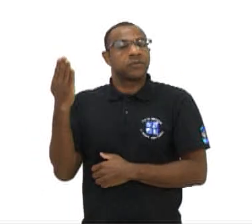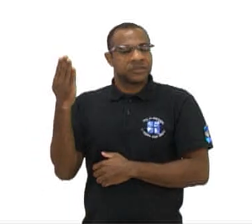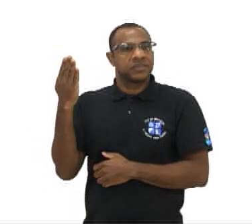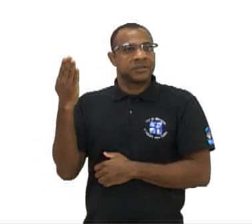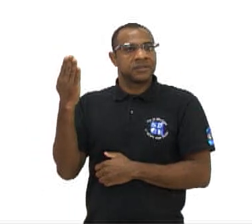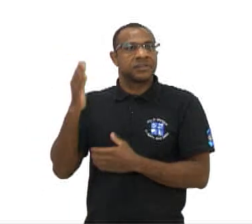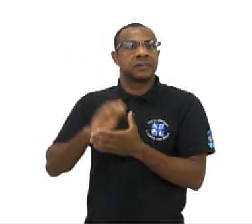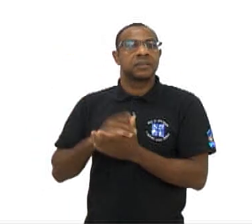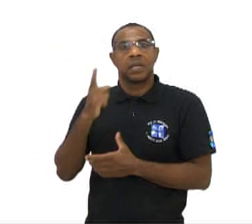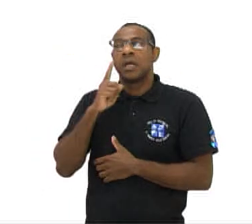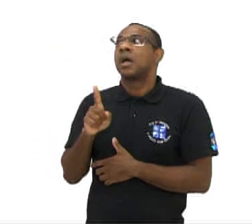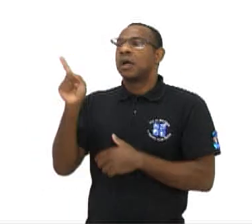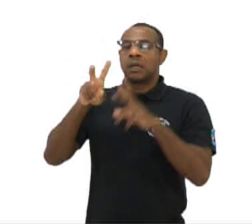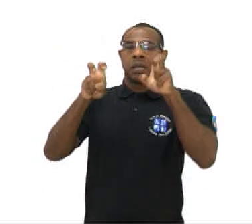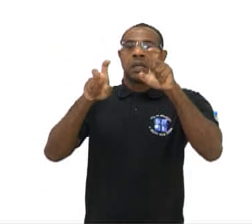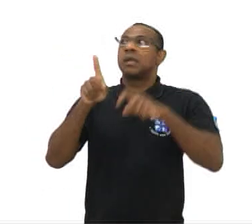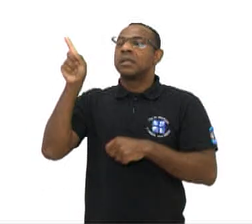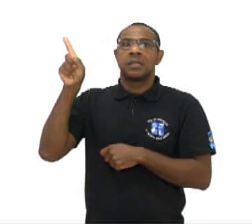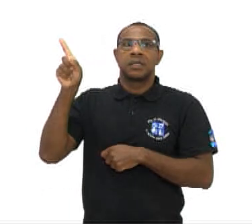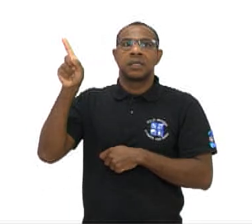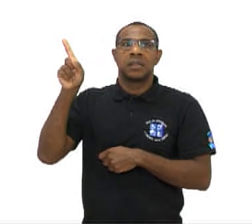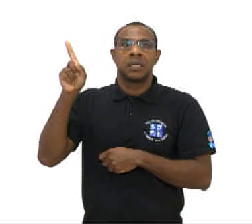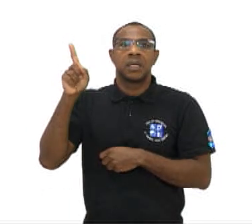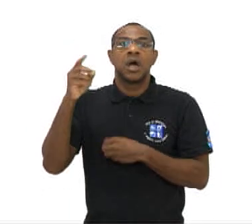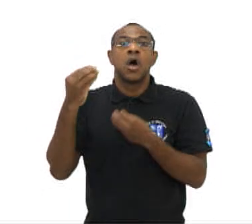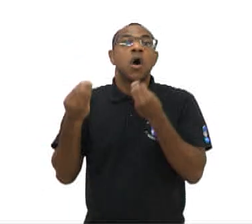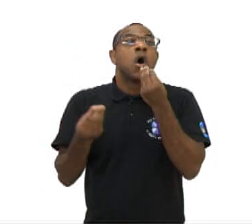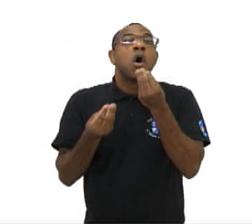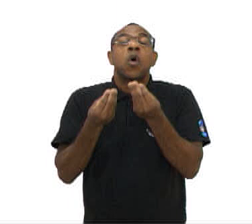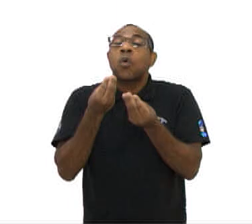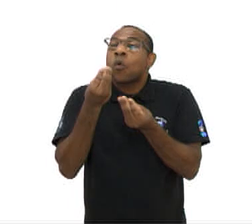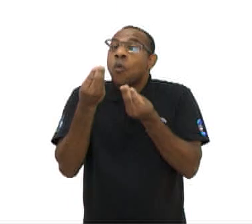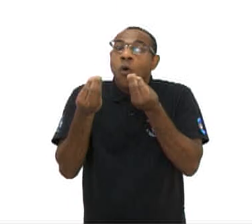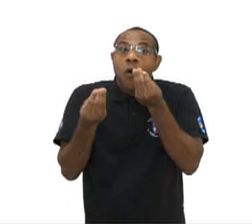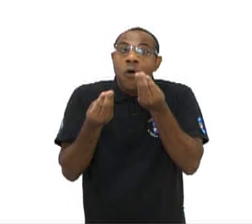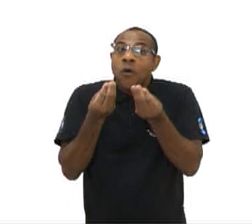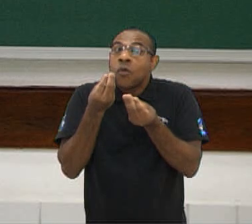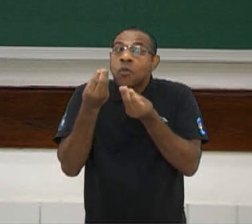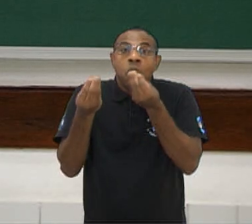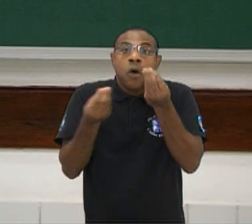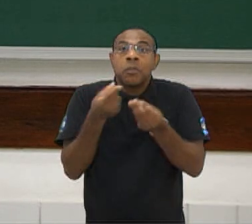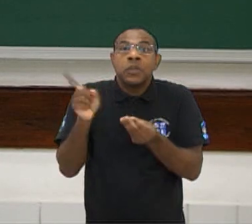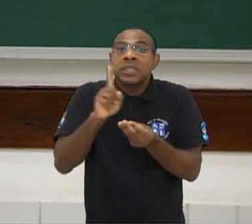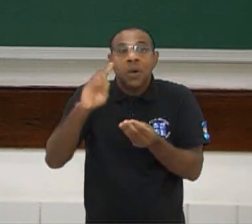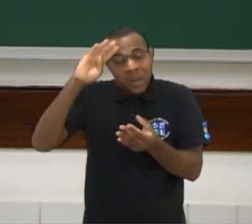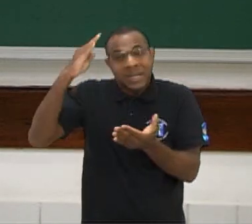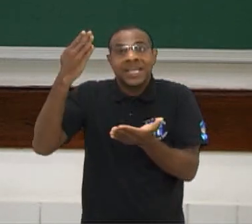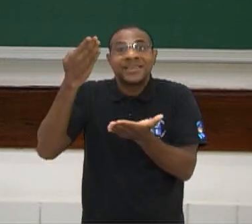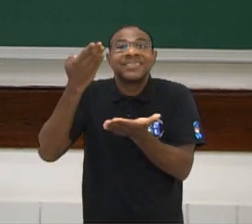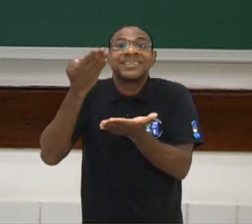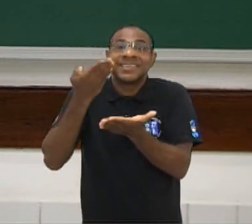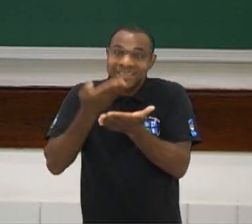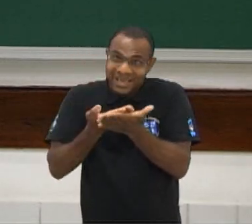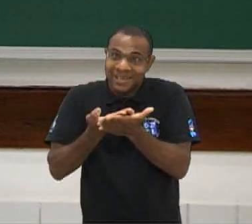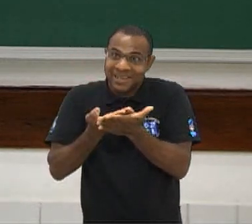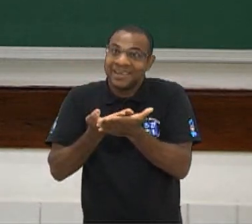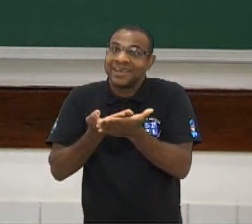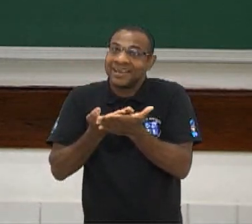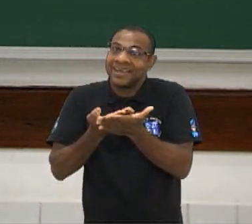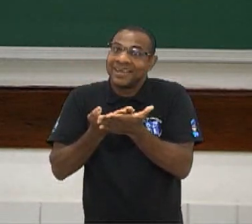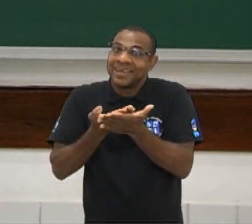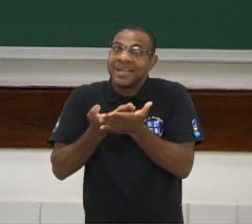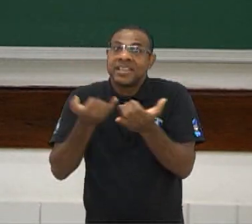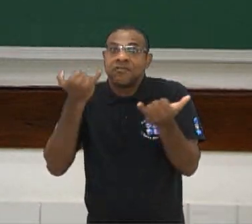ela tem esse título, Como Não Cair nos Boatos de Internet. Trouxe o infográfico para